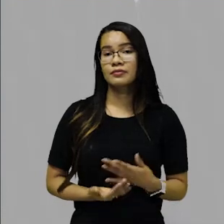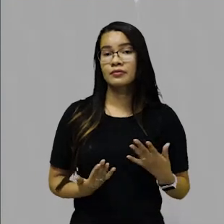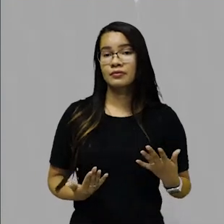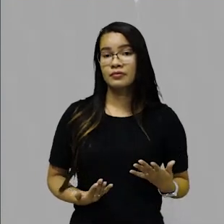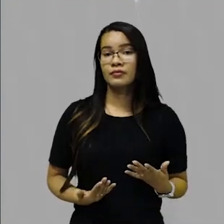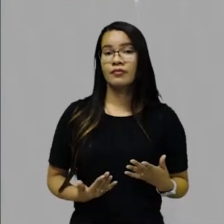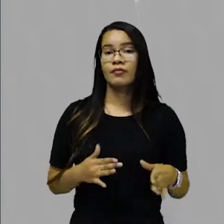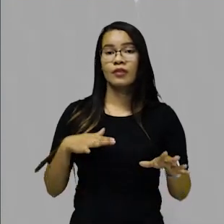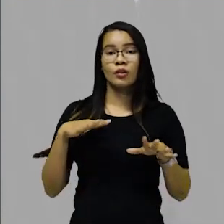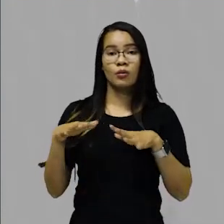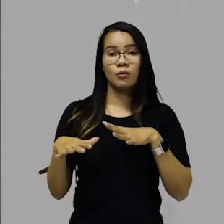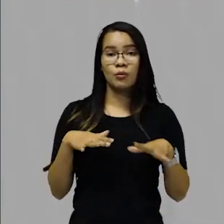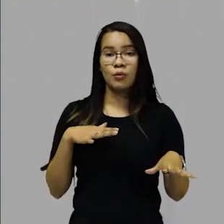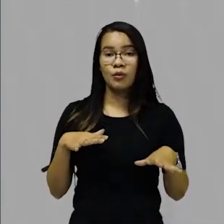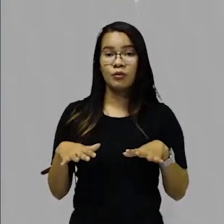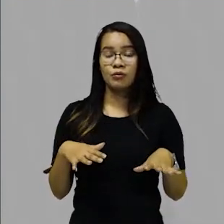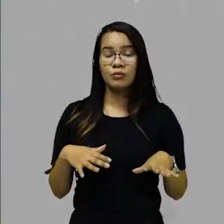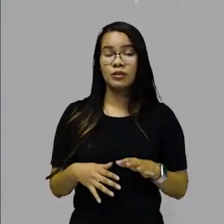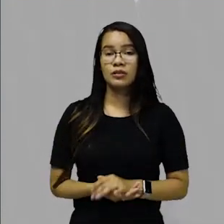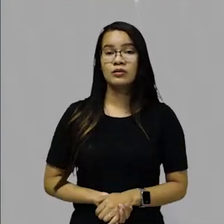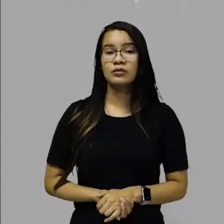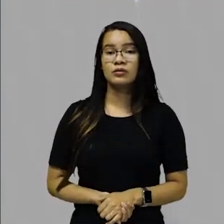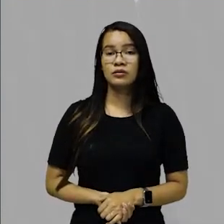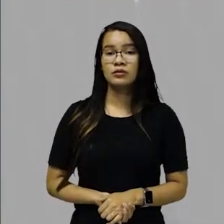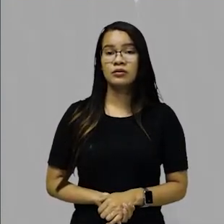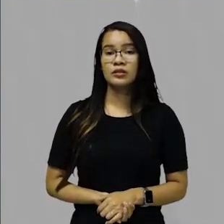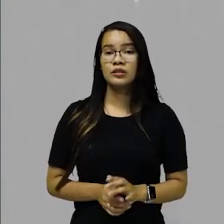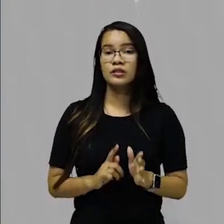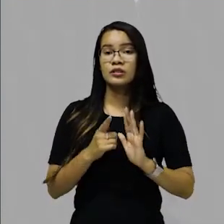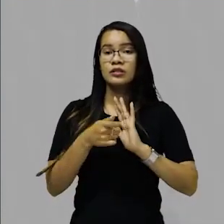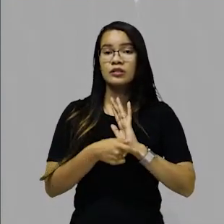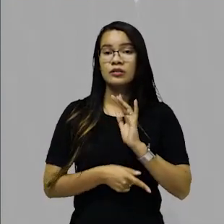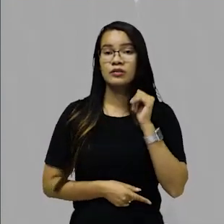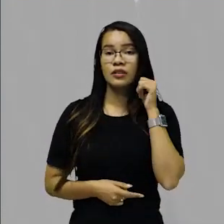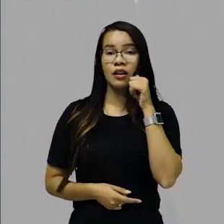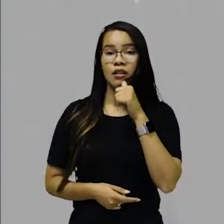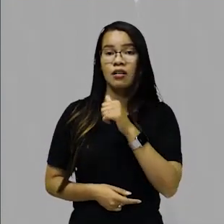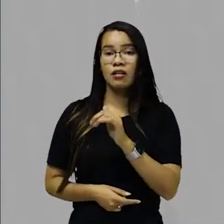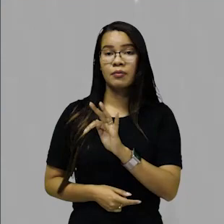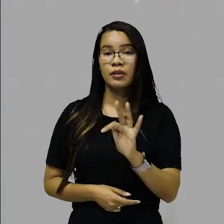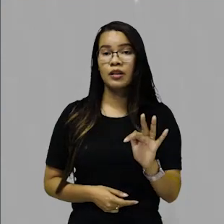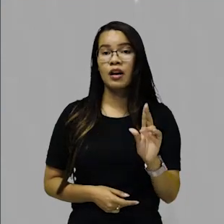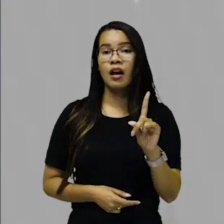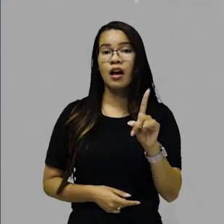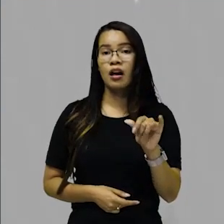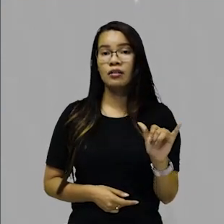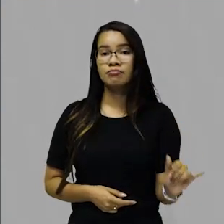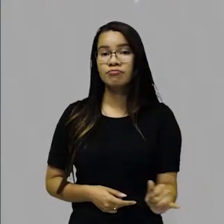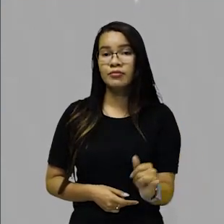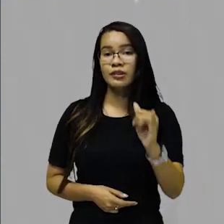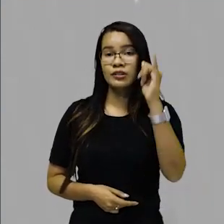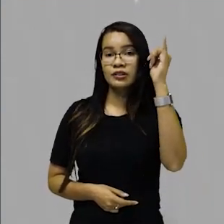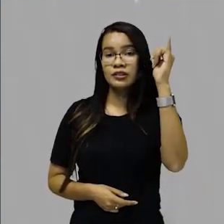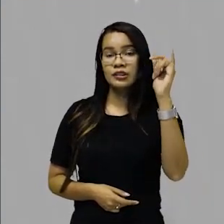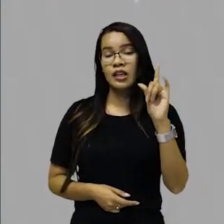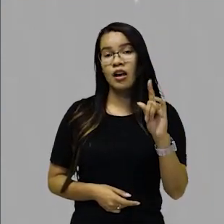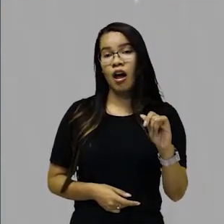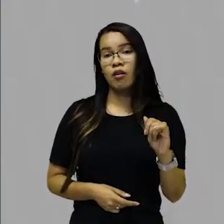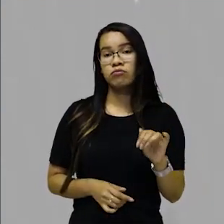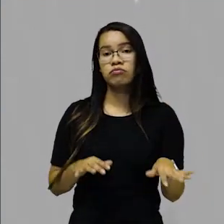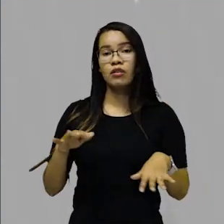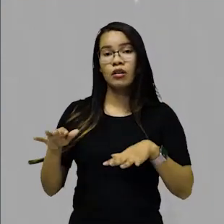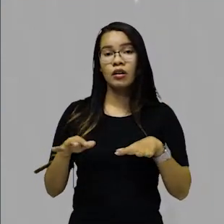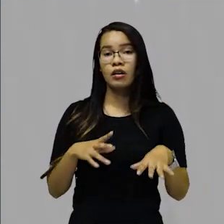Então, o movimento do gênero feminino, ele é importante. É um movimento que não pode